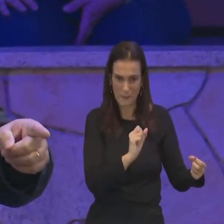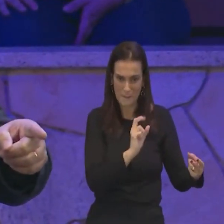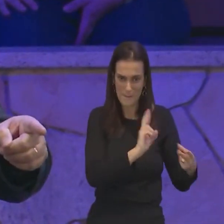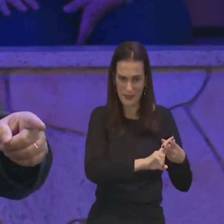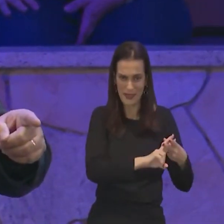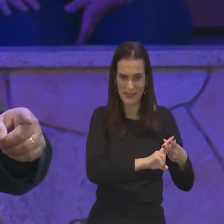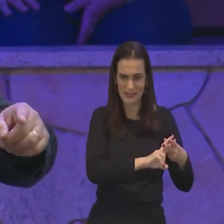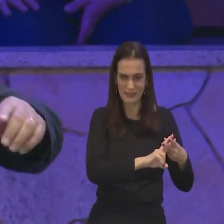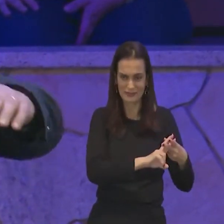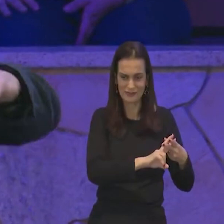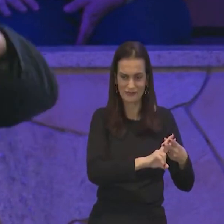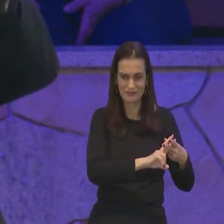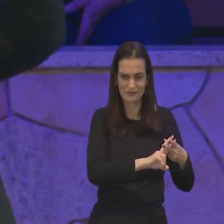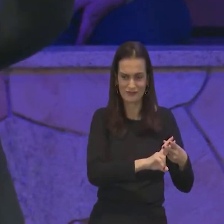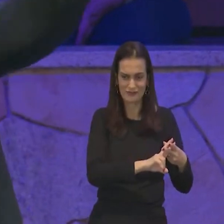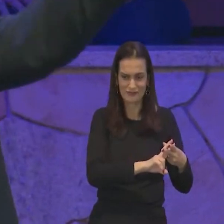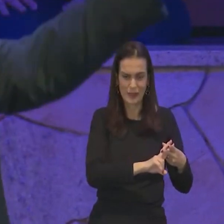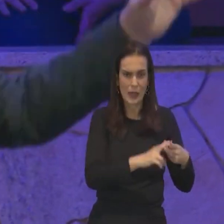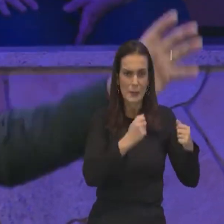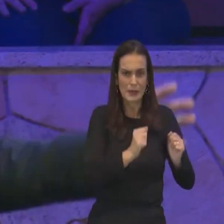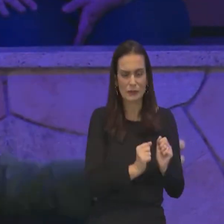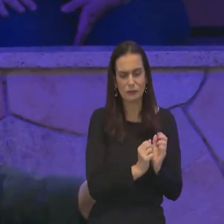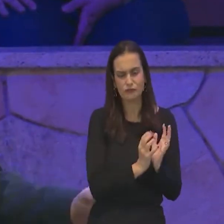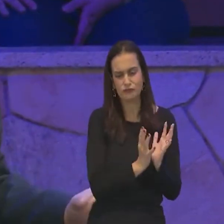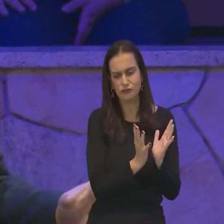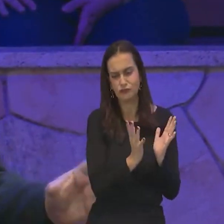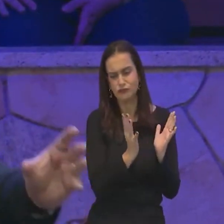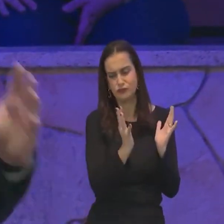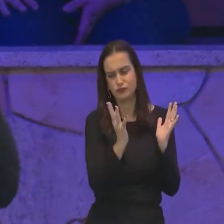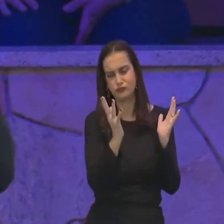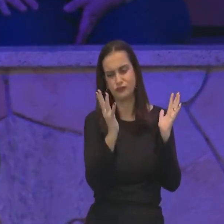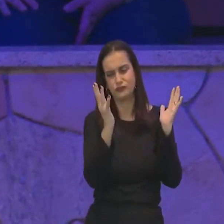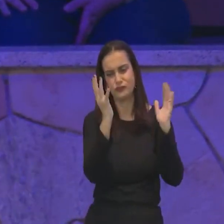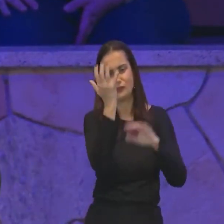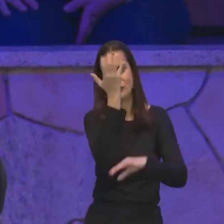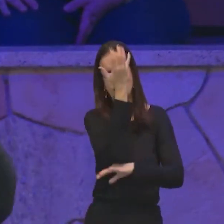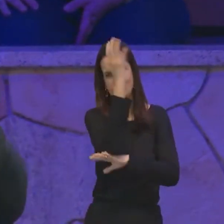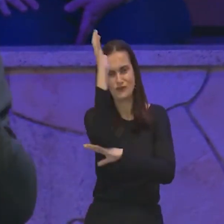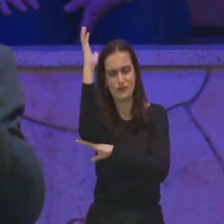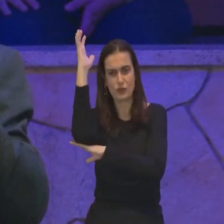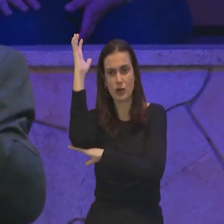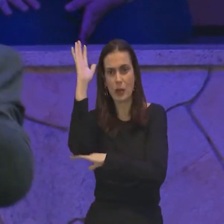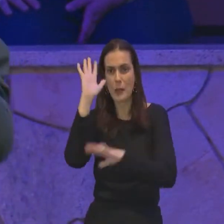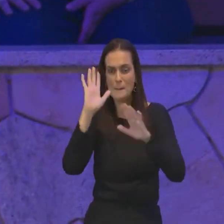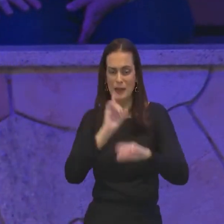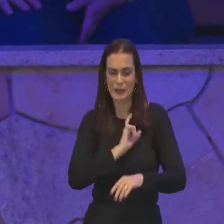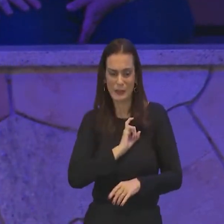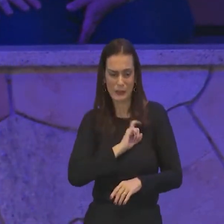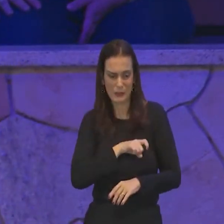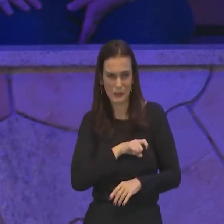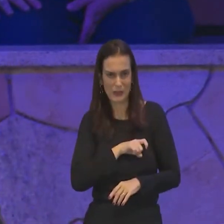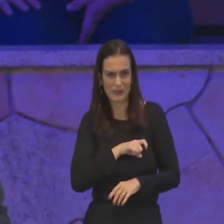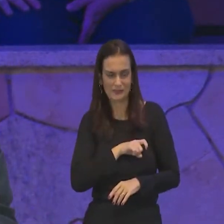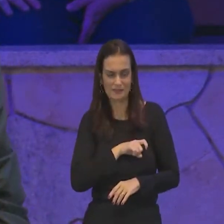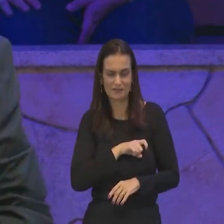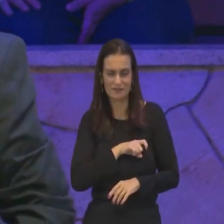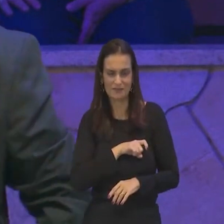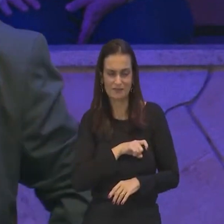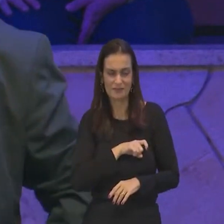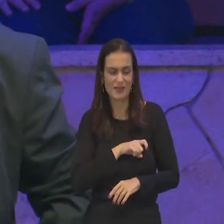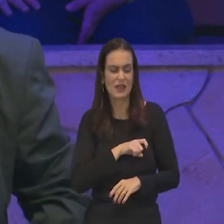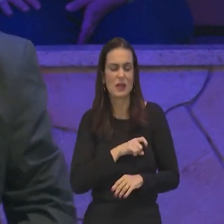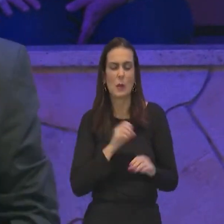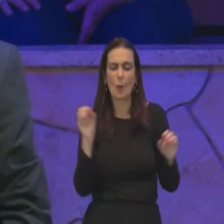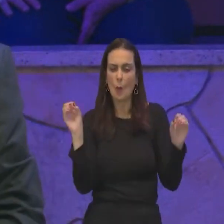forma. Era para ser um grande carvalho, mas por causa da dureza de coração, da dureza diante da visão de Deus,